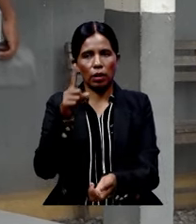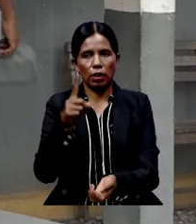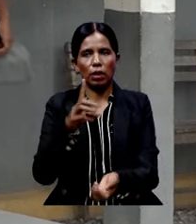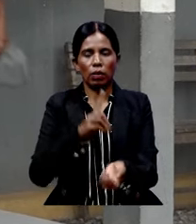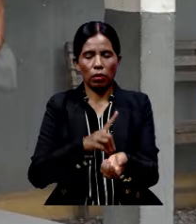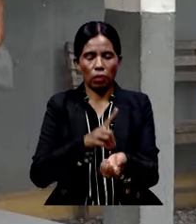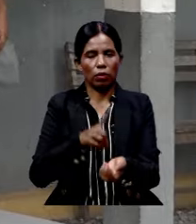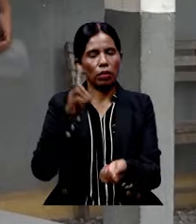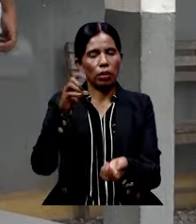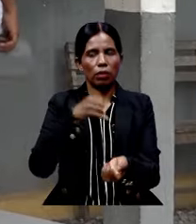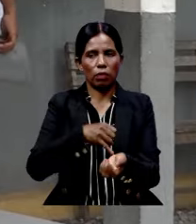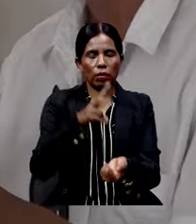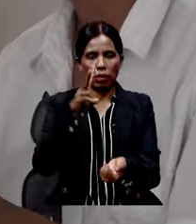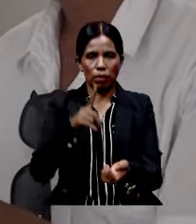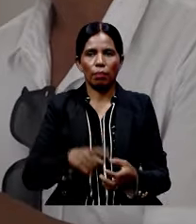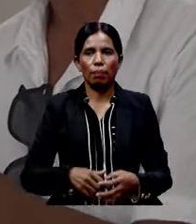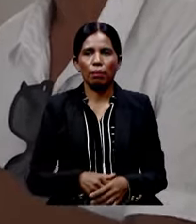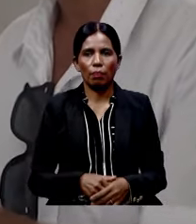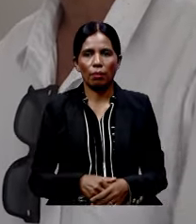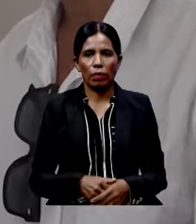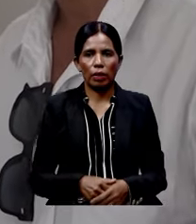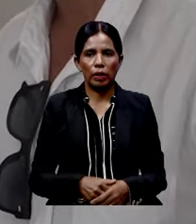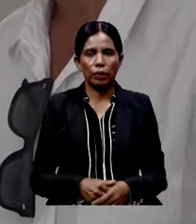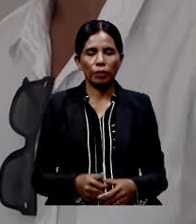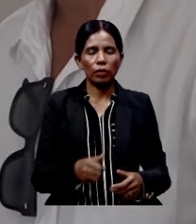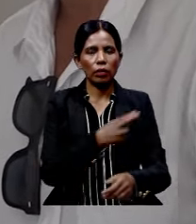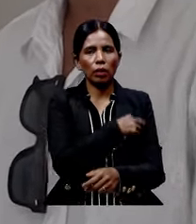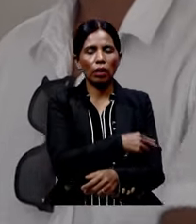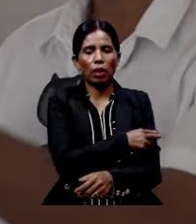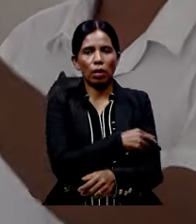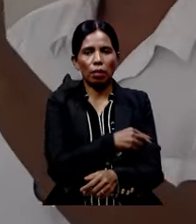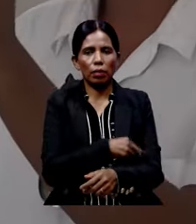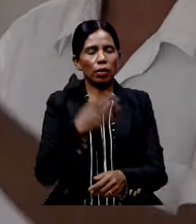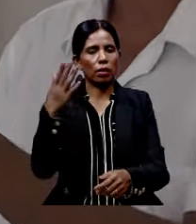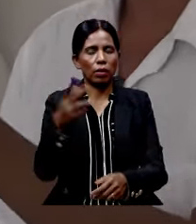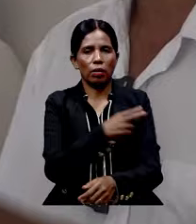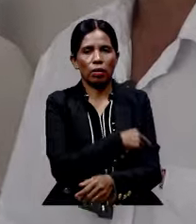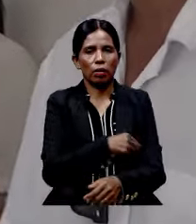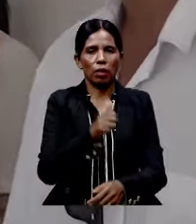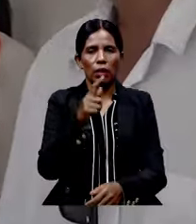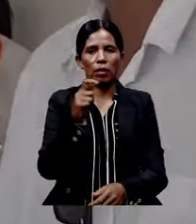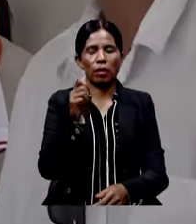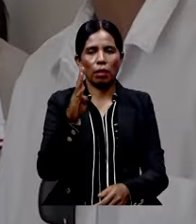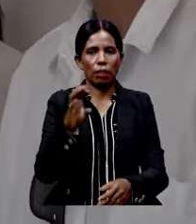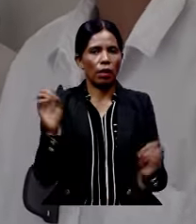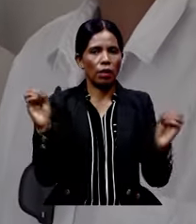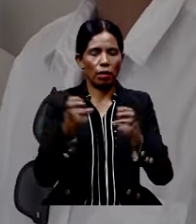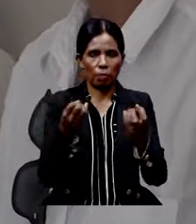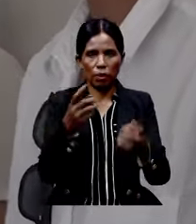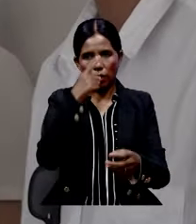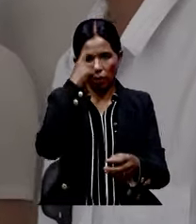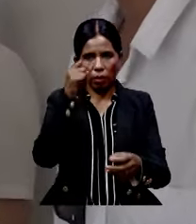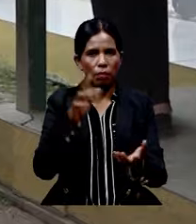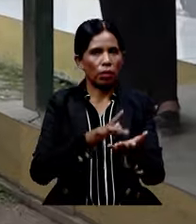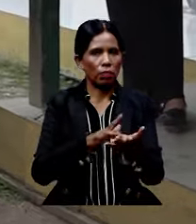médico ida enfermeiro ida é menos Tuir Filomeno estoca em moruk e aposto saúde atabai ladun suficiente, também estoca